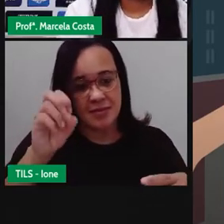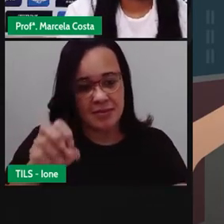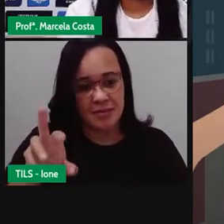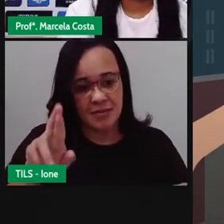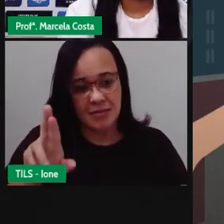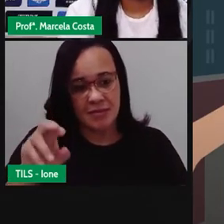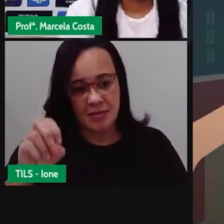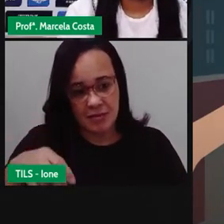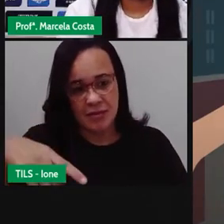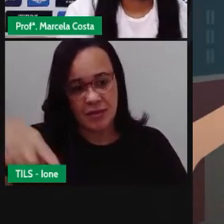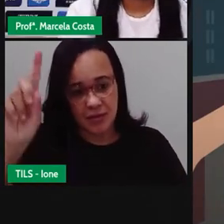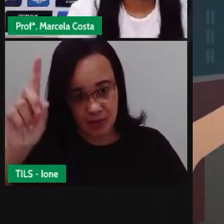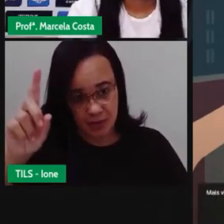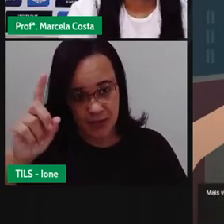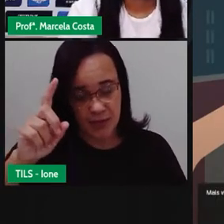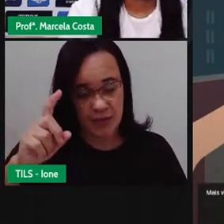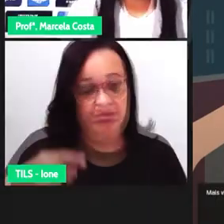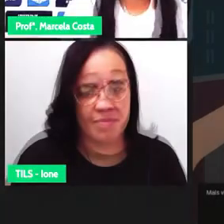Sanfona.